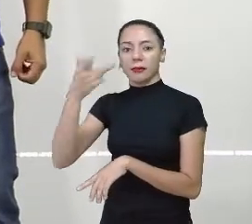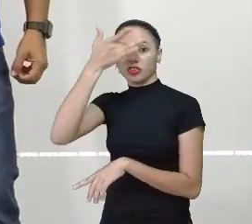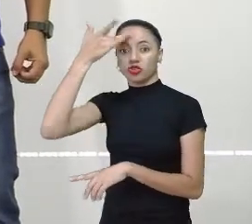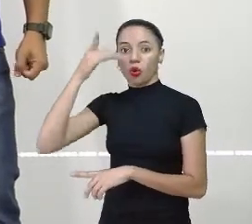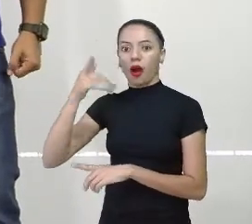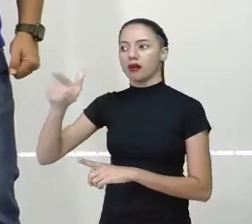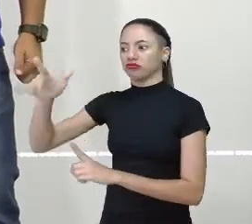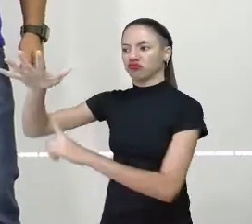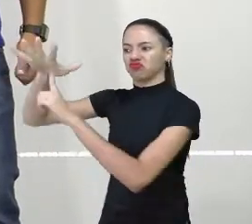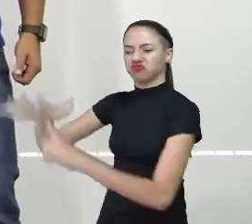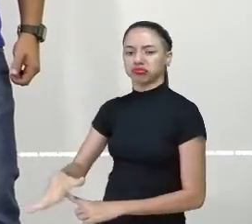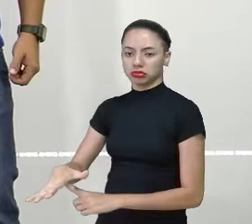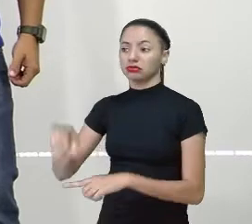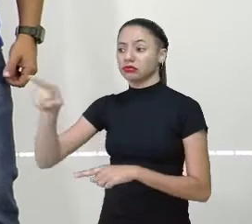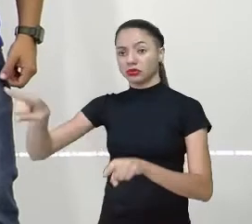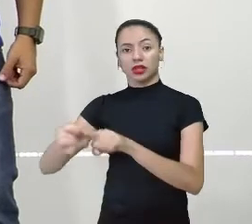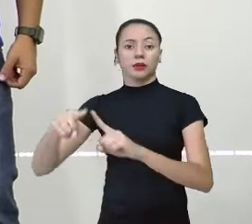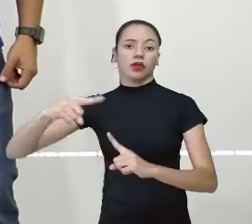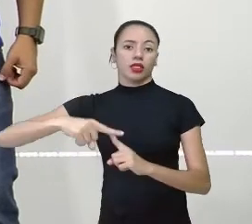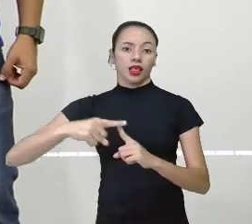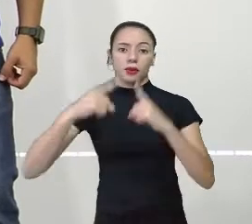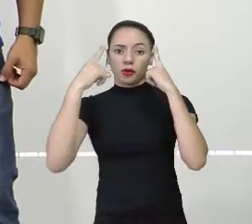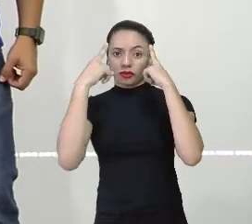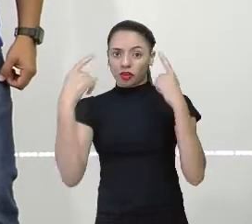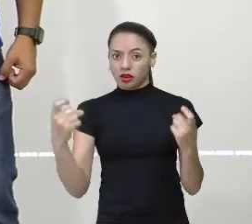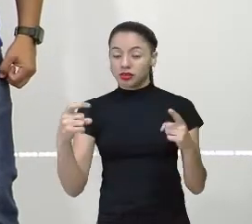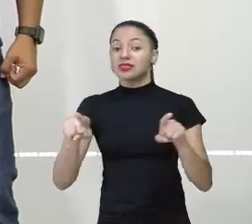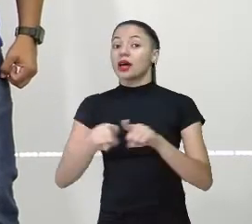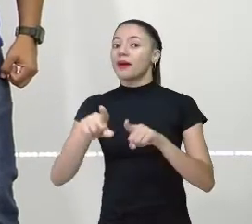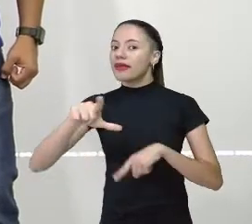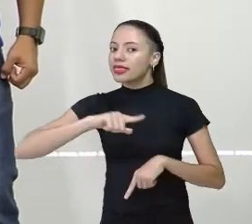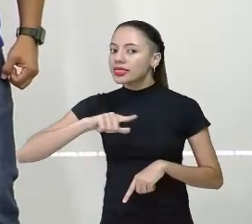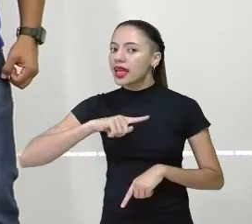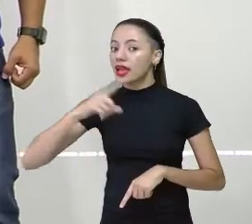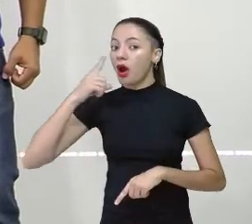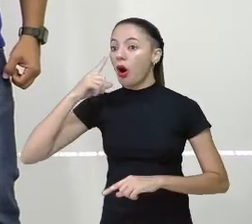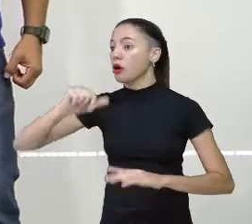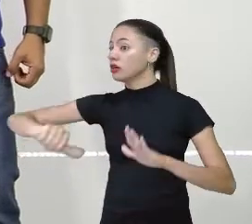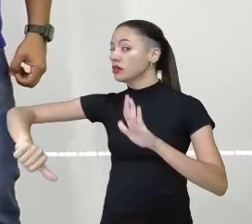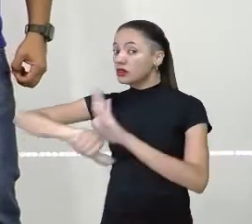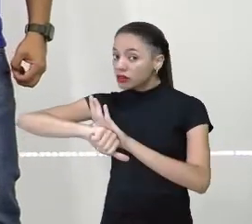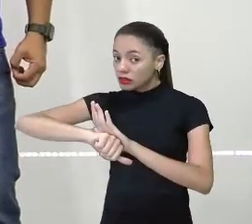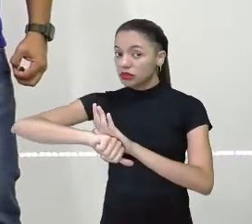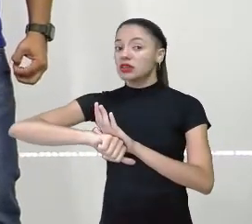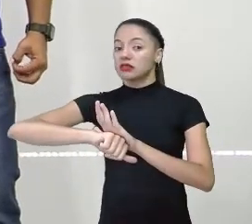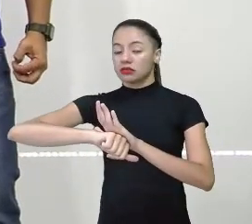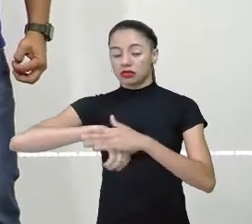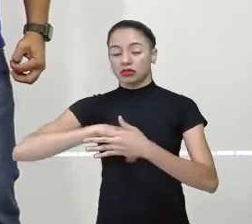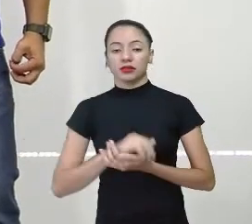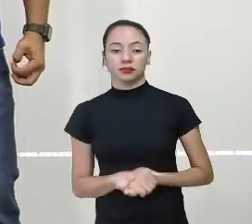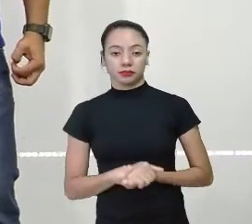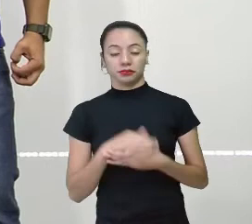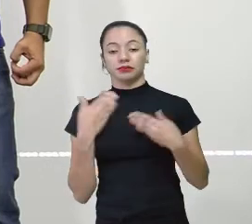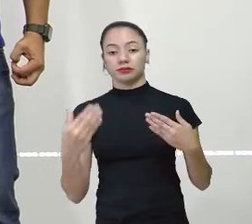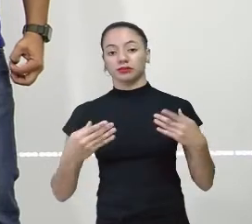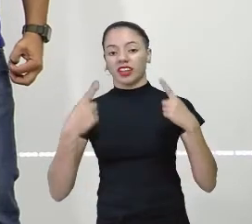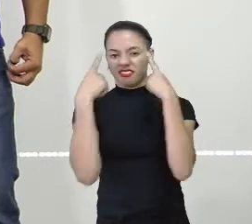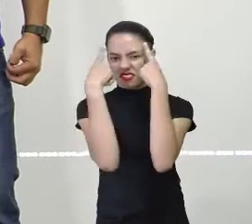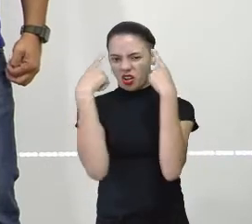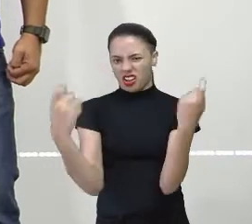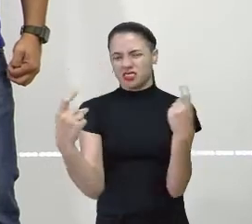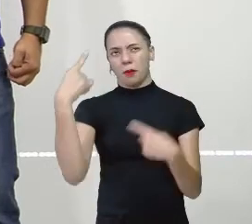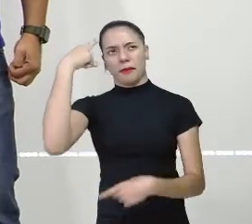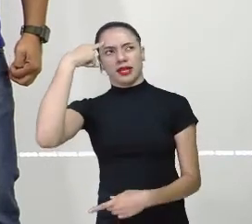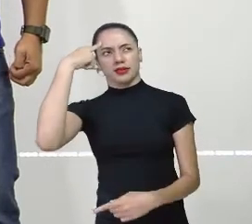entra como uma violência. E isso também, gente, tem penalidade, viu? Prestem atenção. Então, quando se fala na violência, muitas vezes se pensa